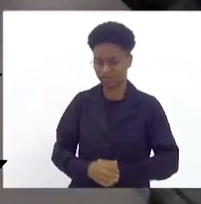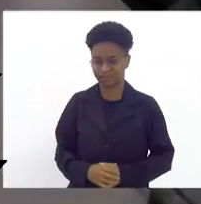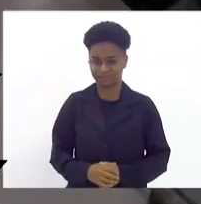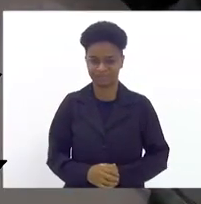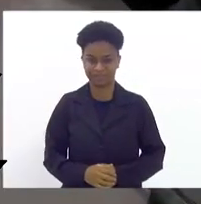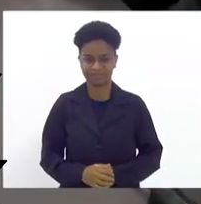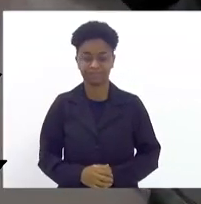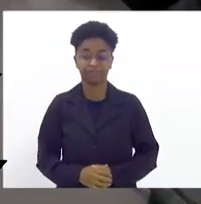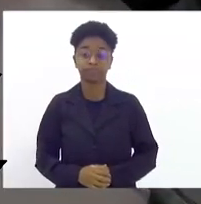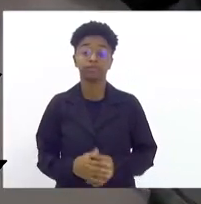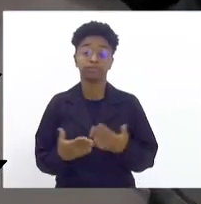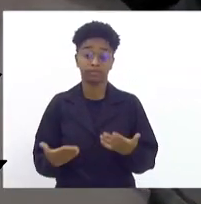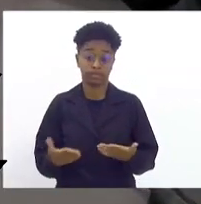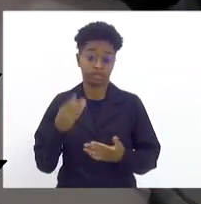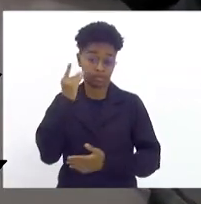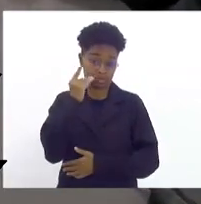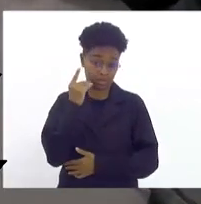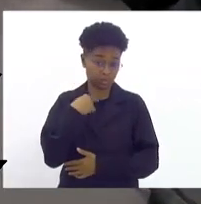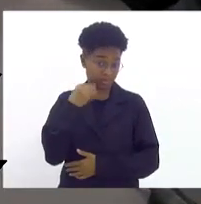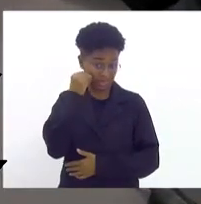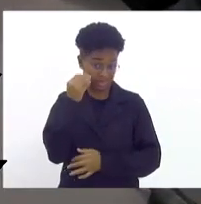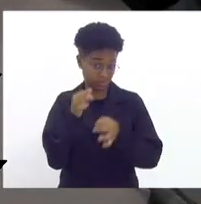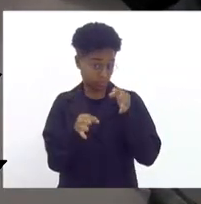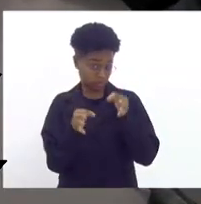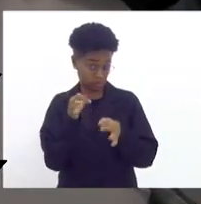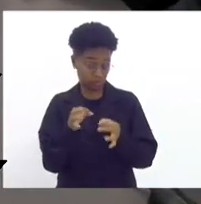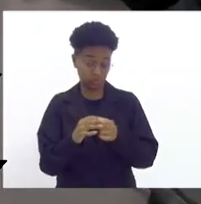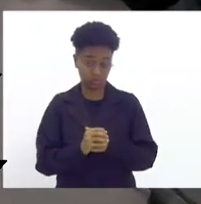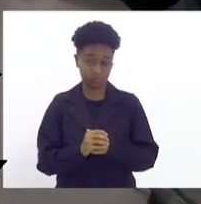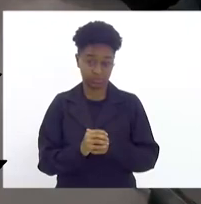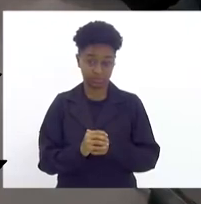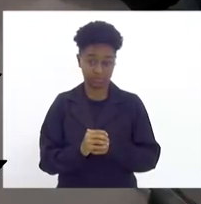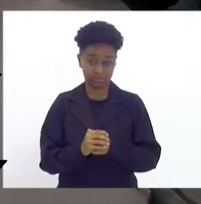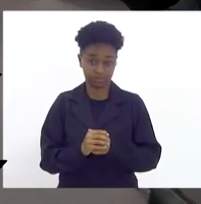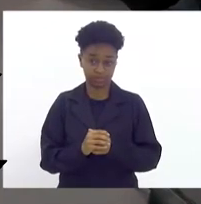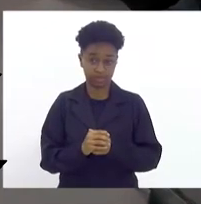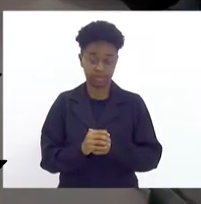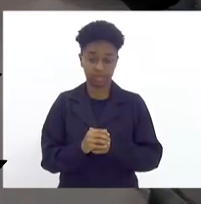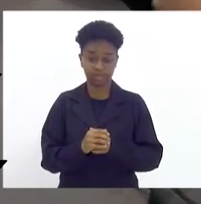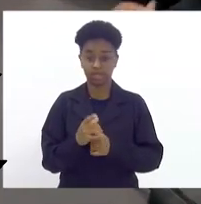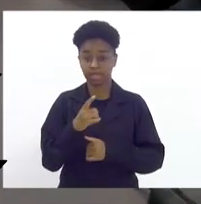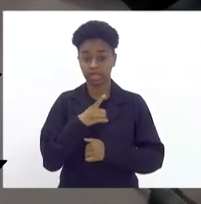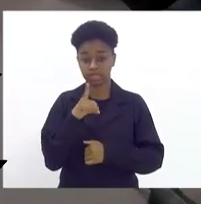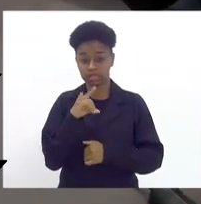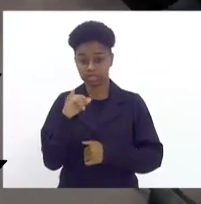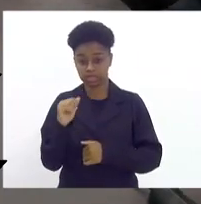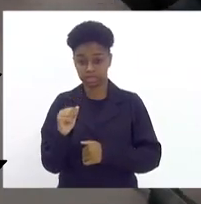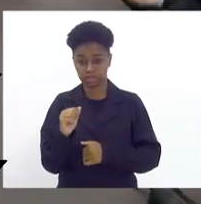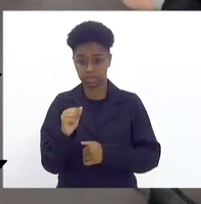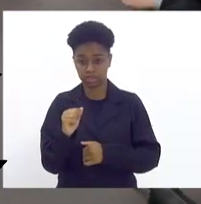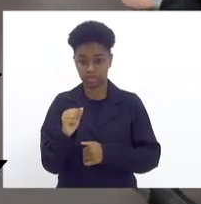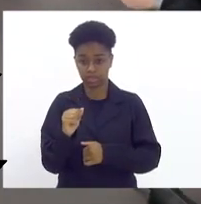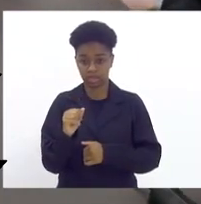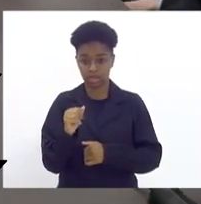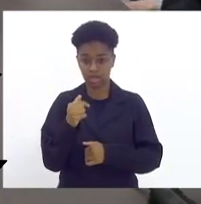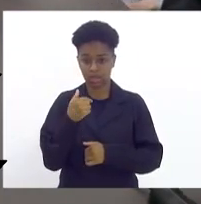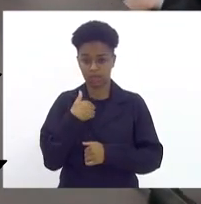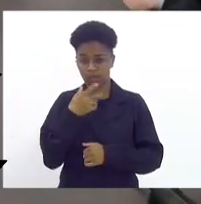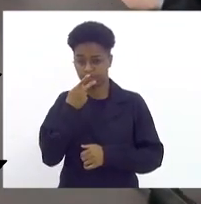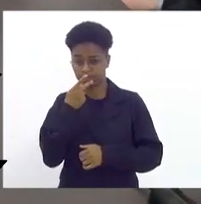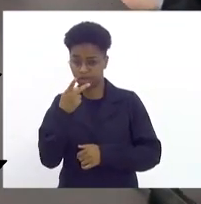Deputado Amorim, para ser justo, outro dia eu fui arguído sobre seu